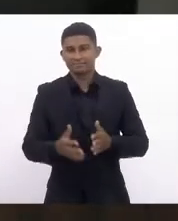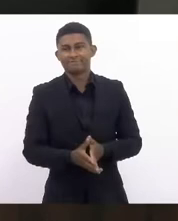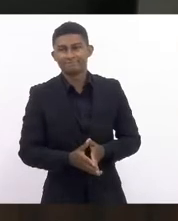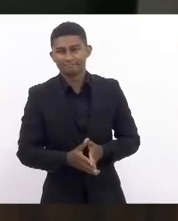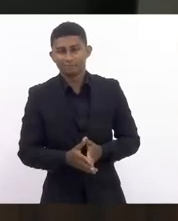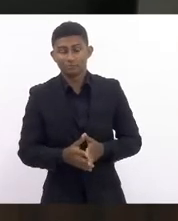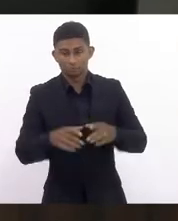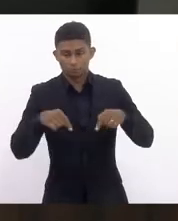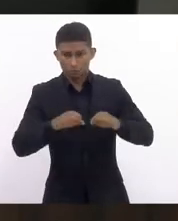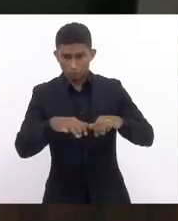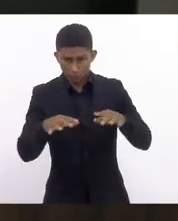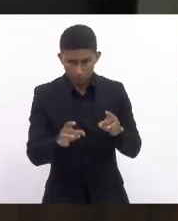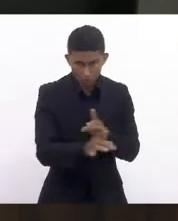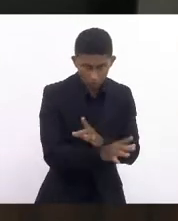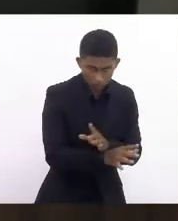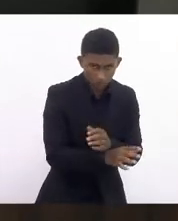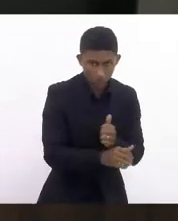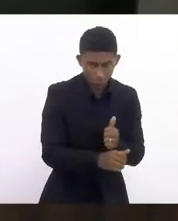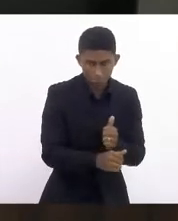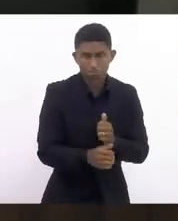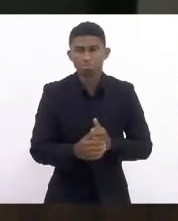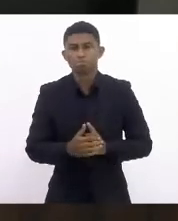sessão ordinária.